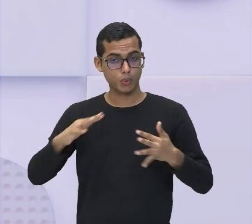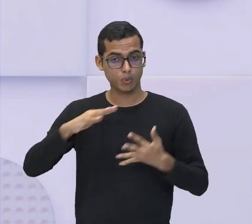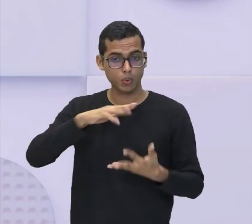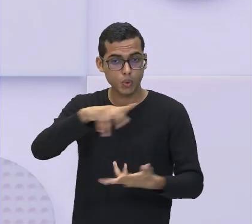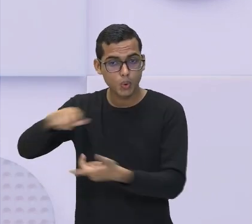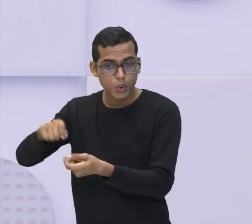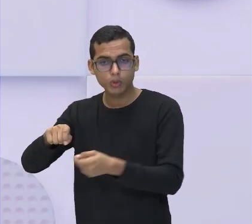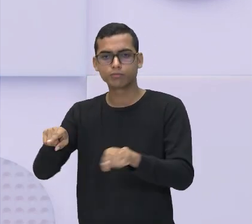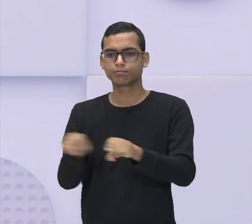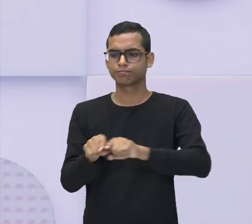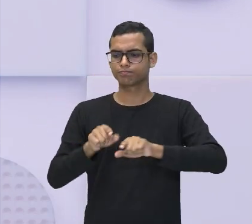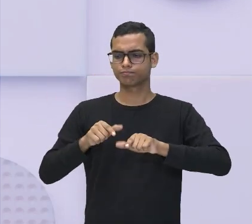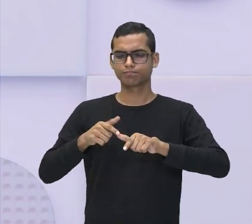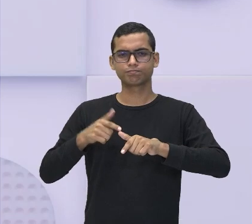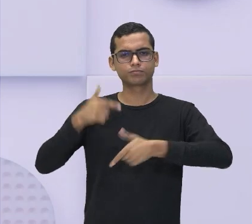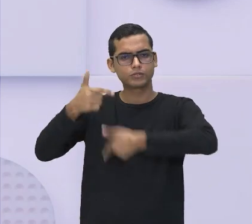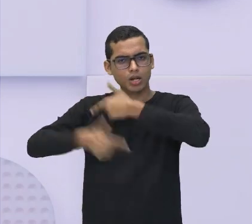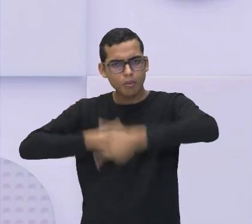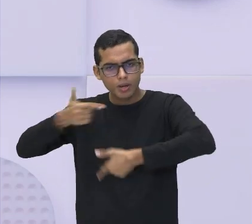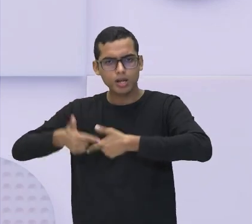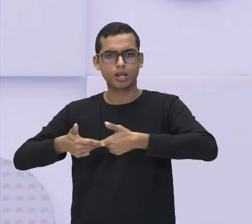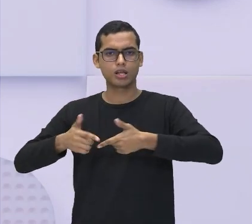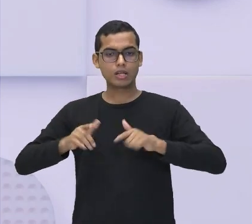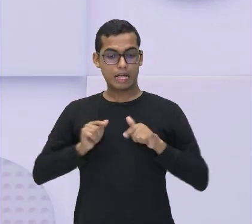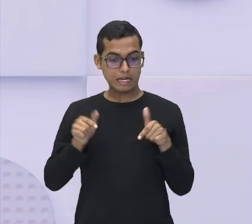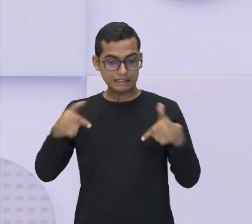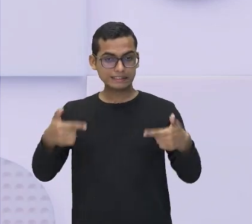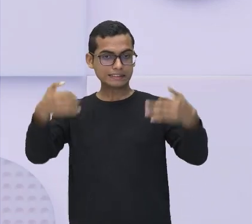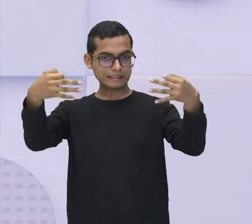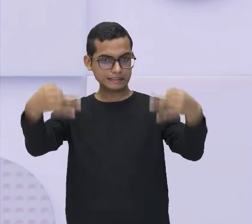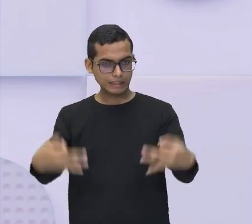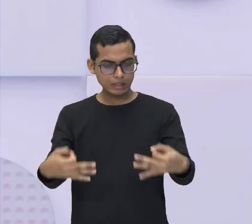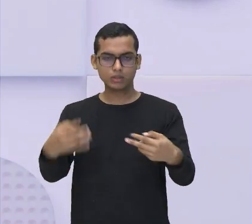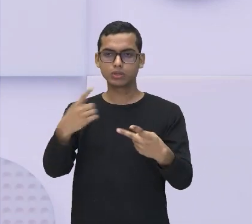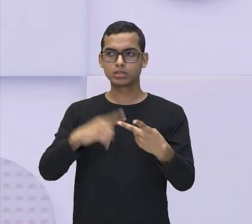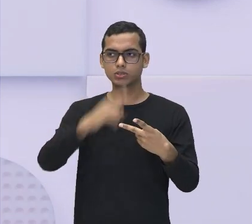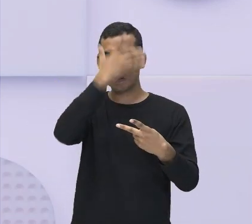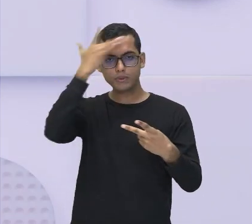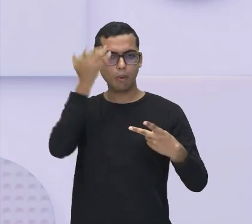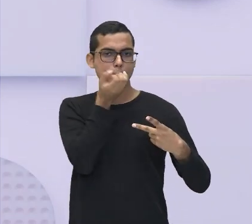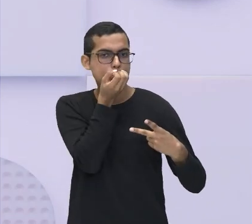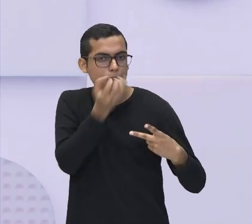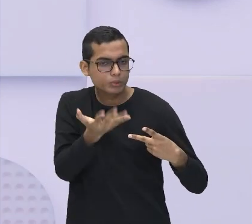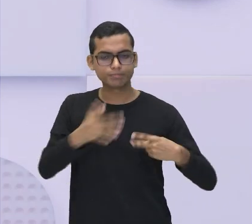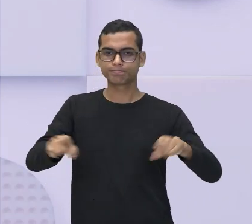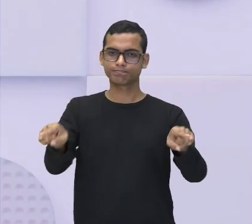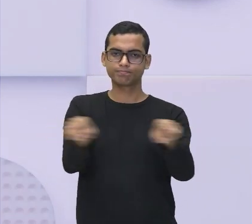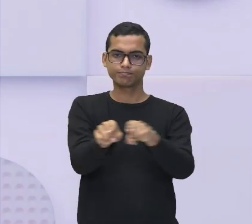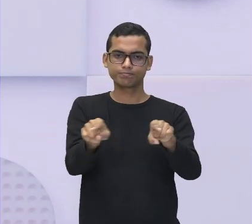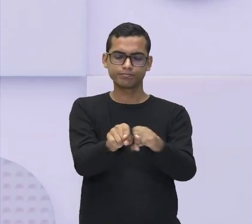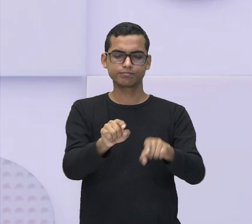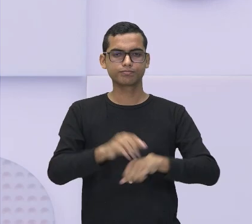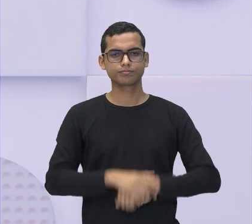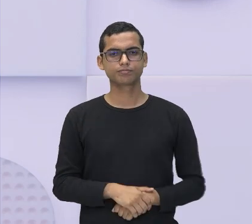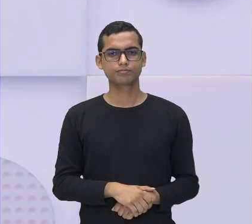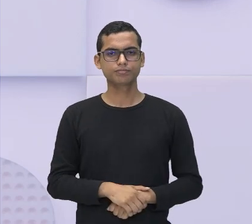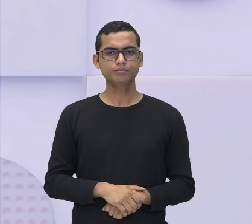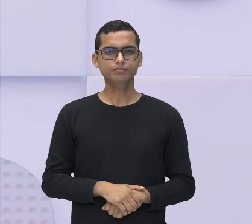ver a quem, né? Fazer o certo, ser bom. e ao mesmo tempo